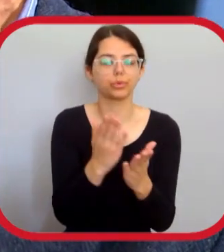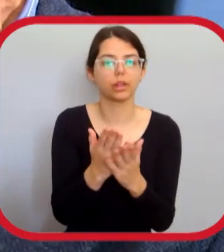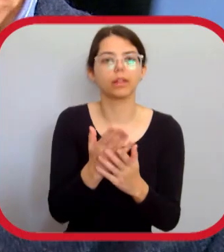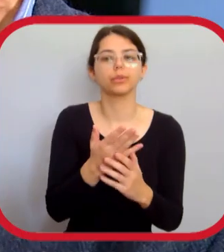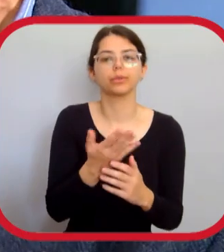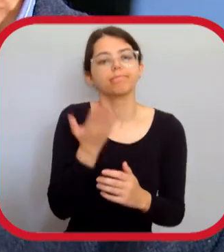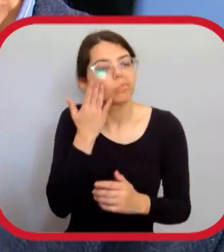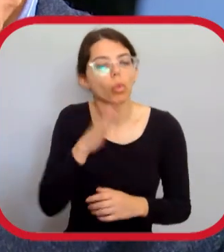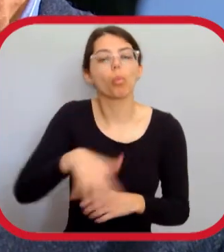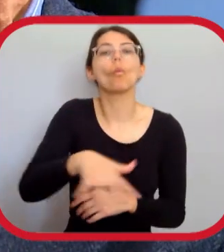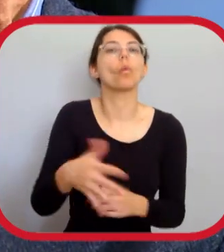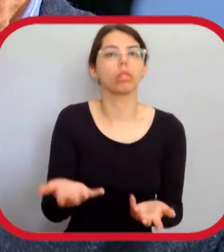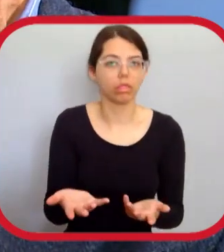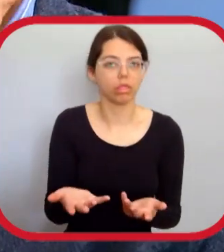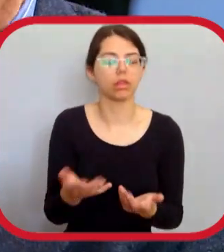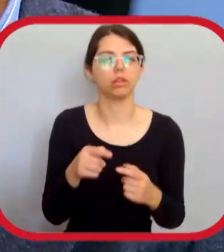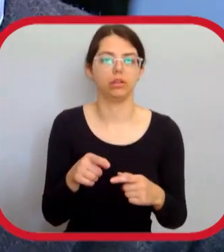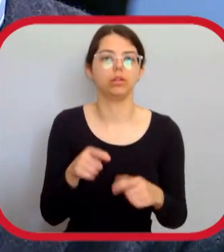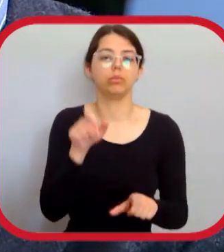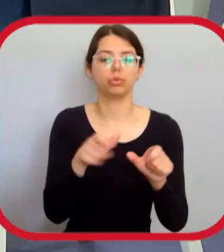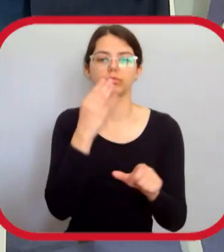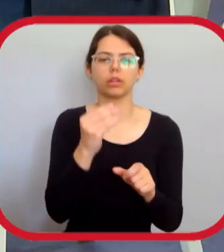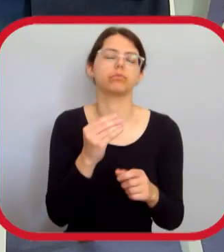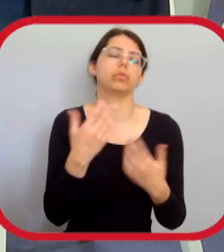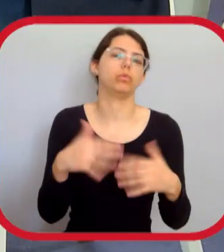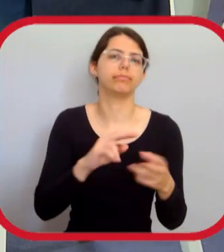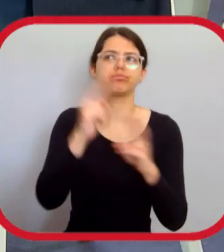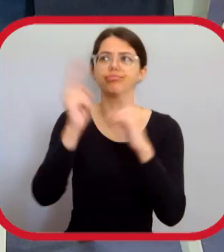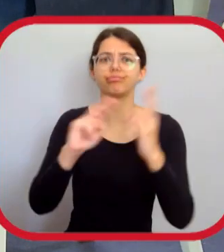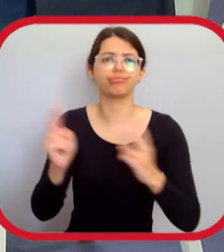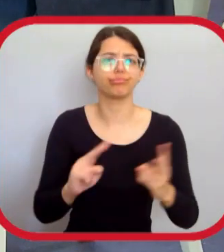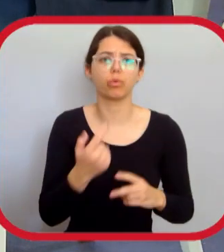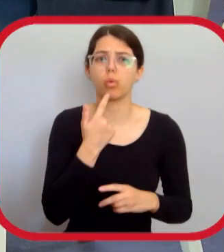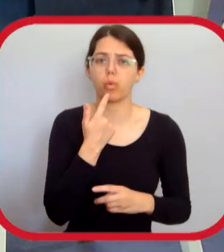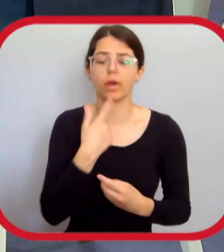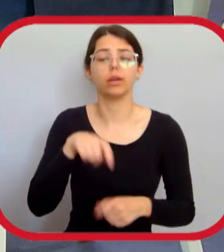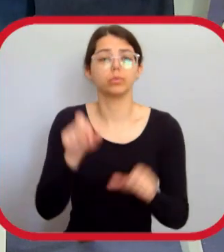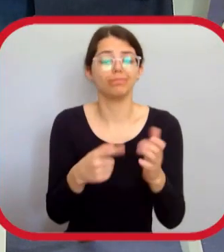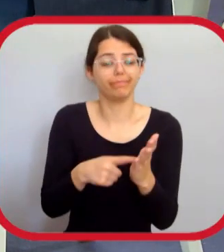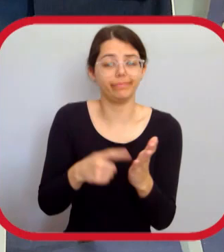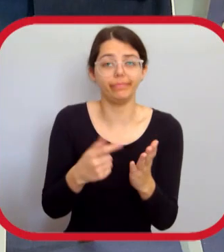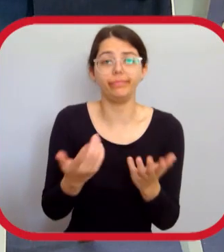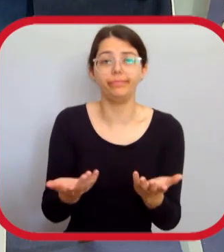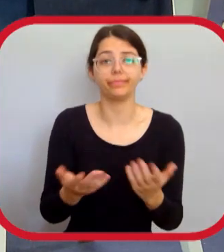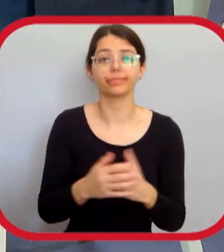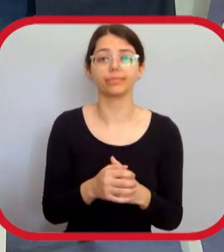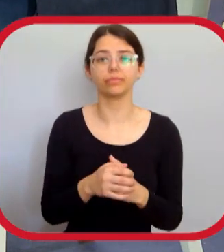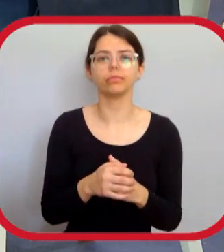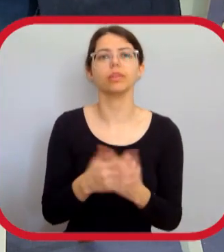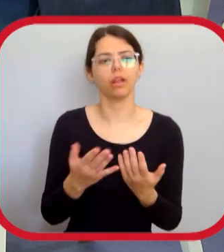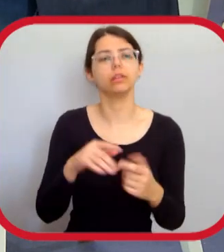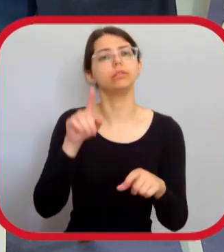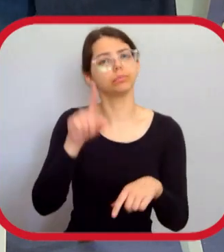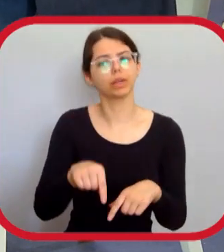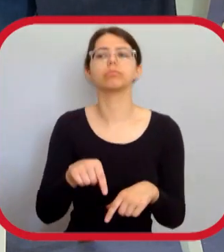estudantes é o alojamento, porque há uma grande mobilidade de estudantes, as pessoas têm a necessidade